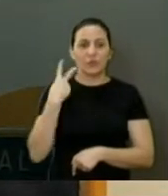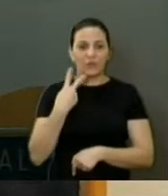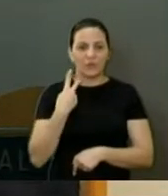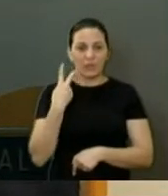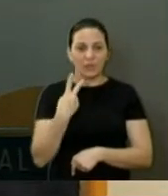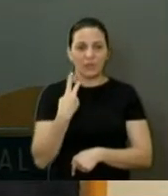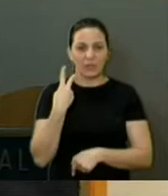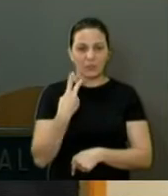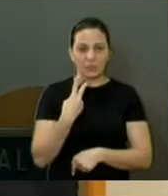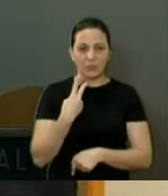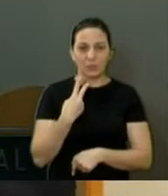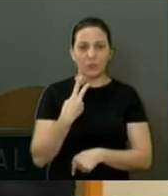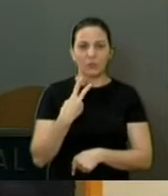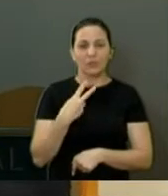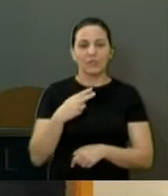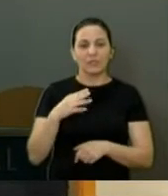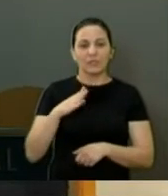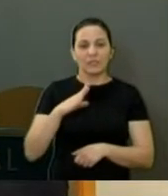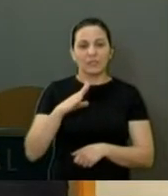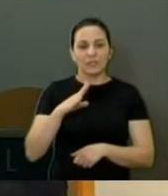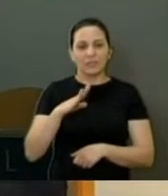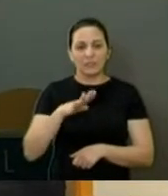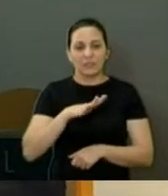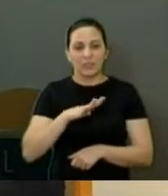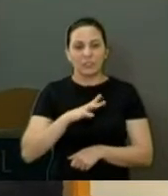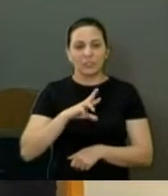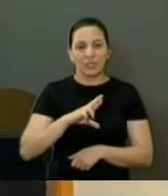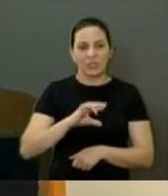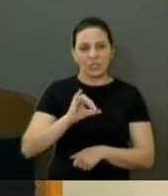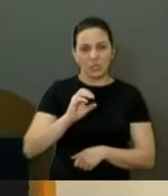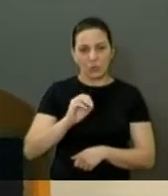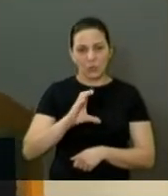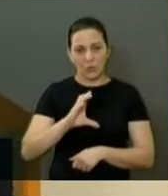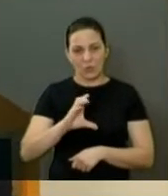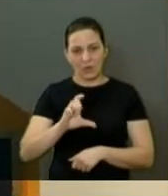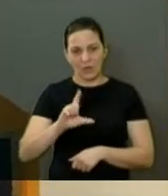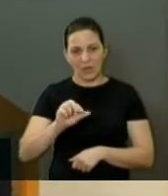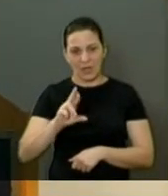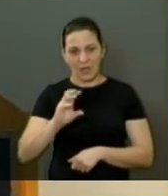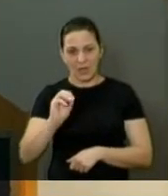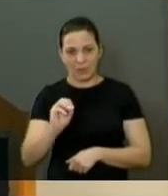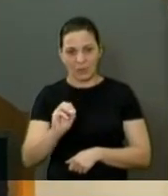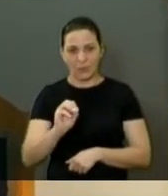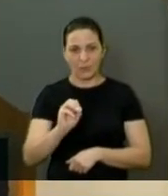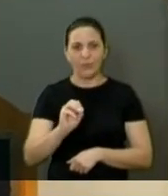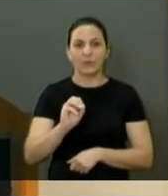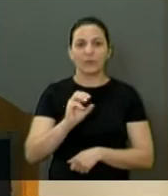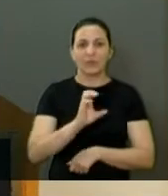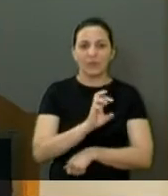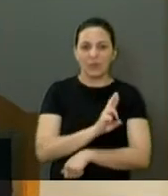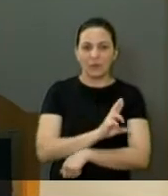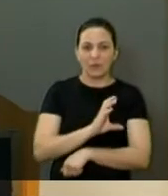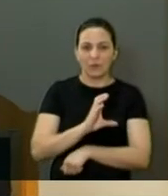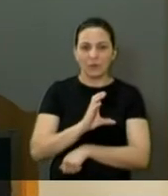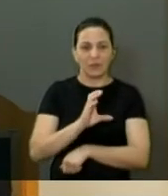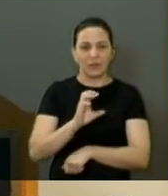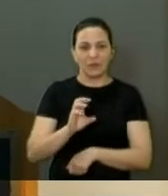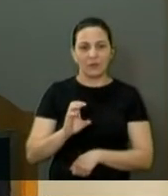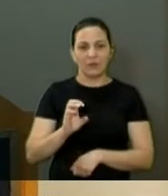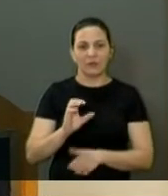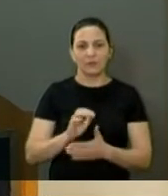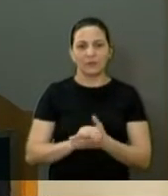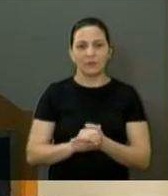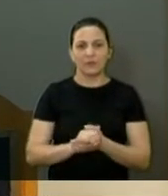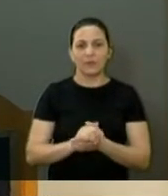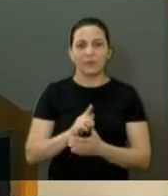de rio claro geral do voluntário para dizer que queria ter um projeto nosso aqui e até nós e eu